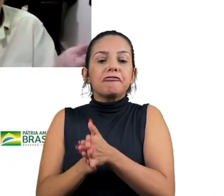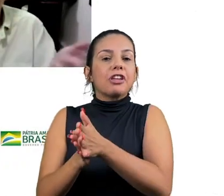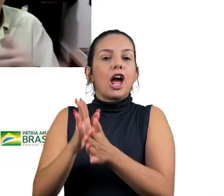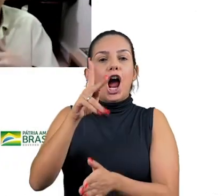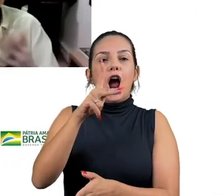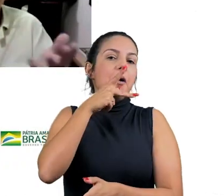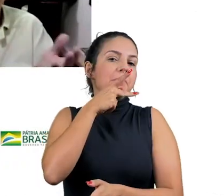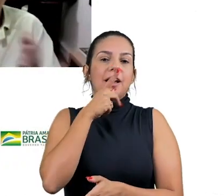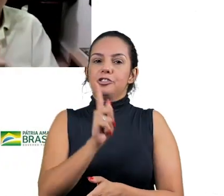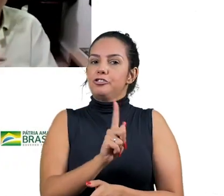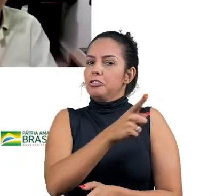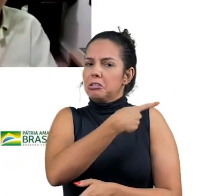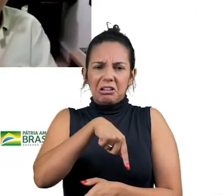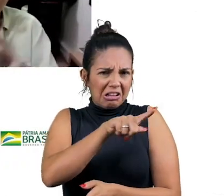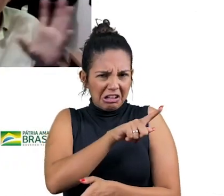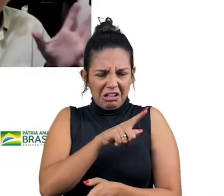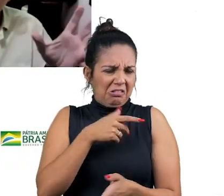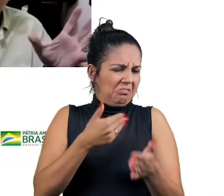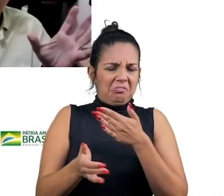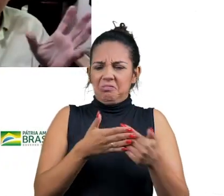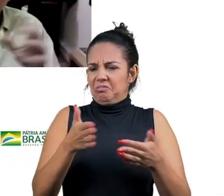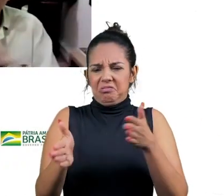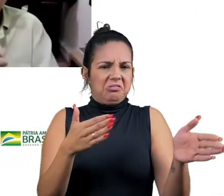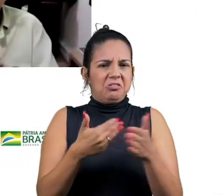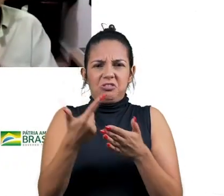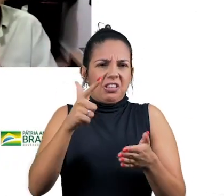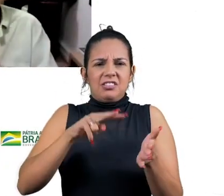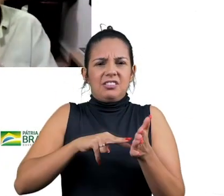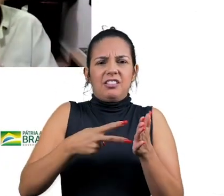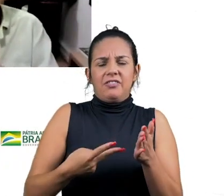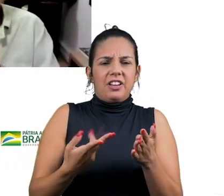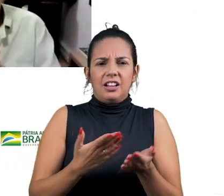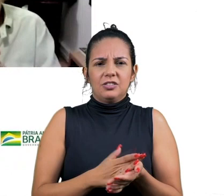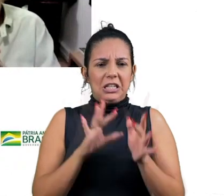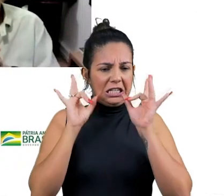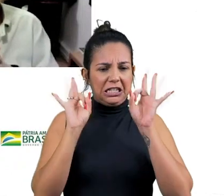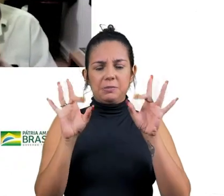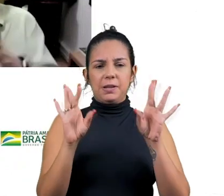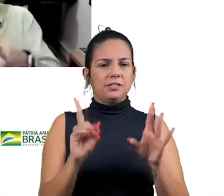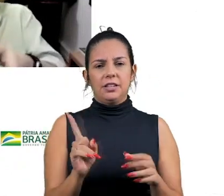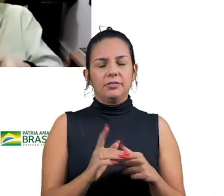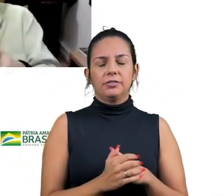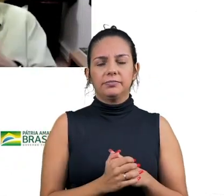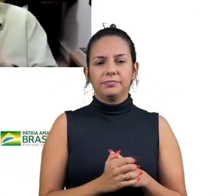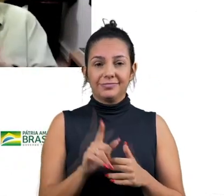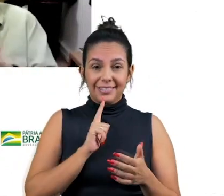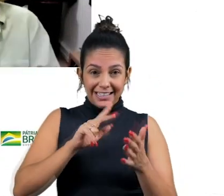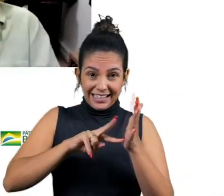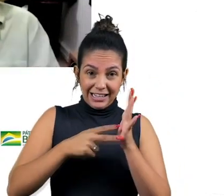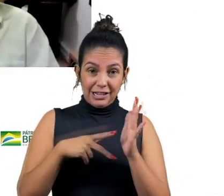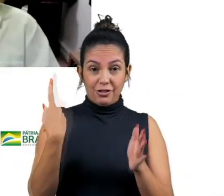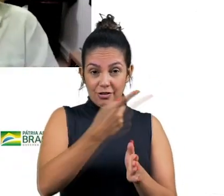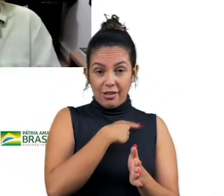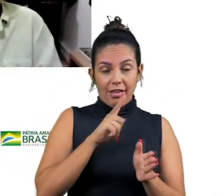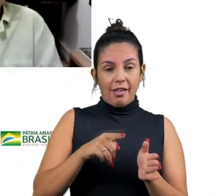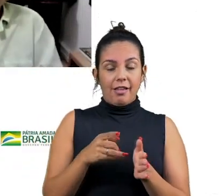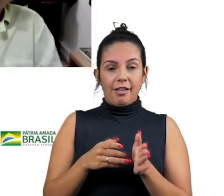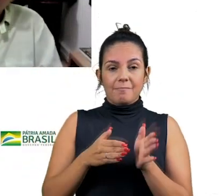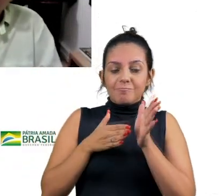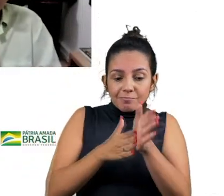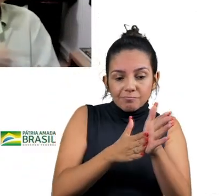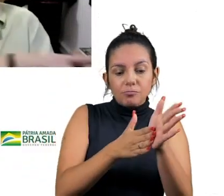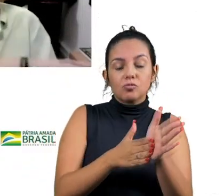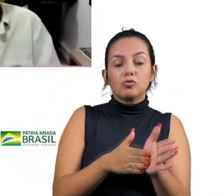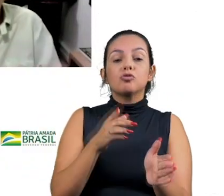têm nenhuma, para eles, republicano e democrata, não tem nenhum significado específico. O que tem significado é a agenda, né?